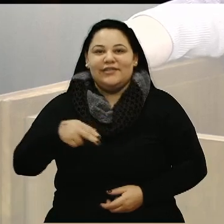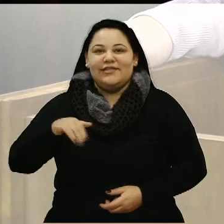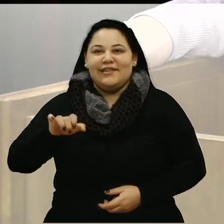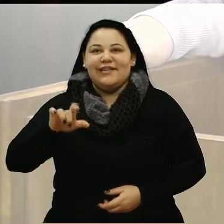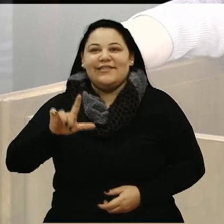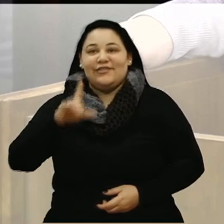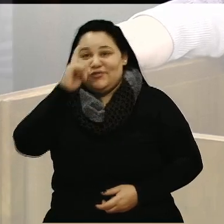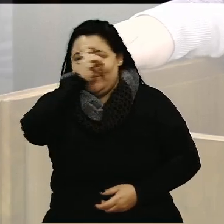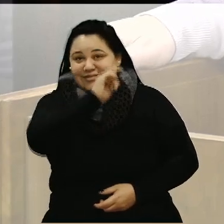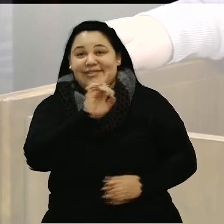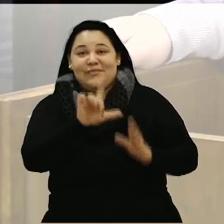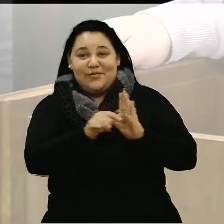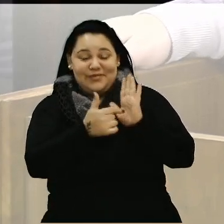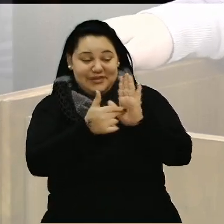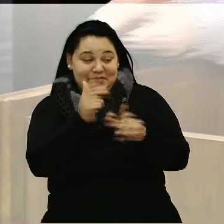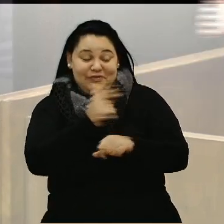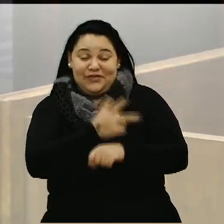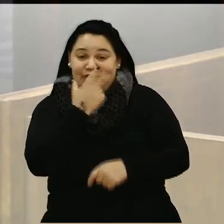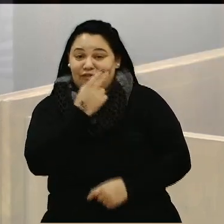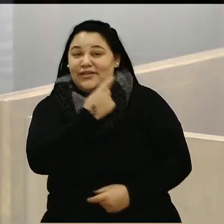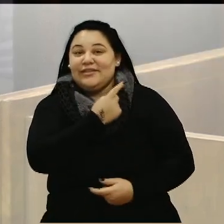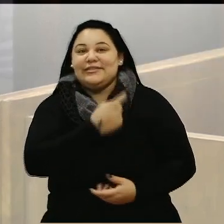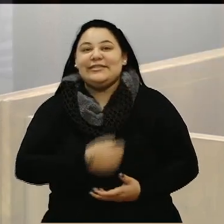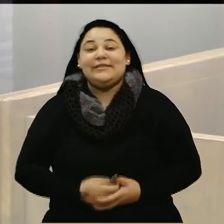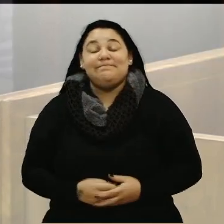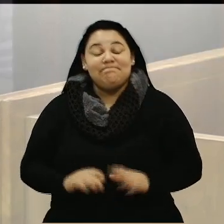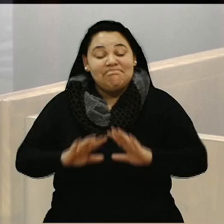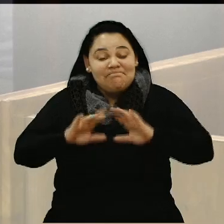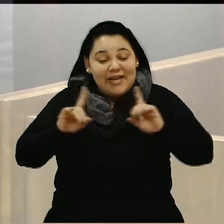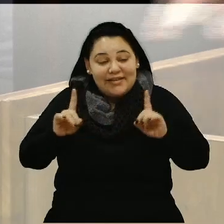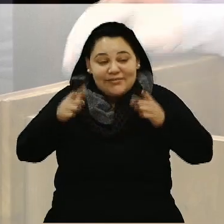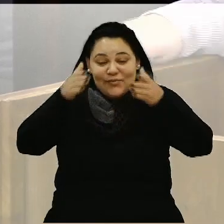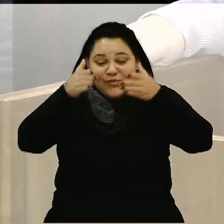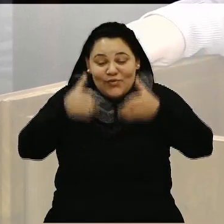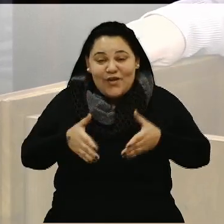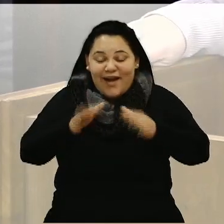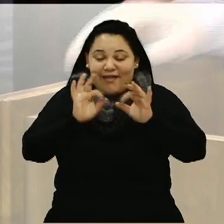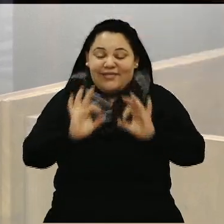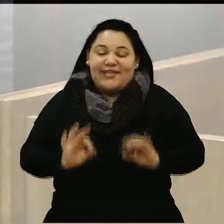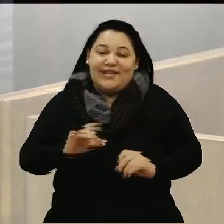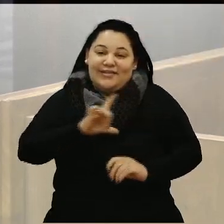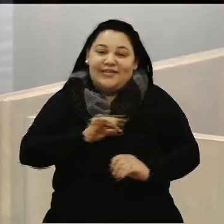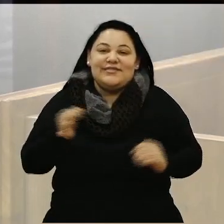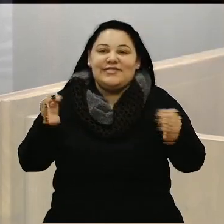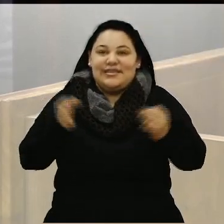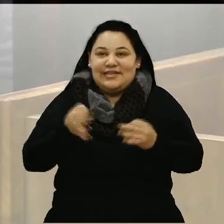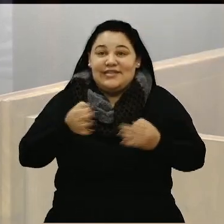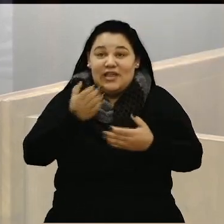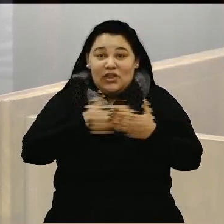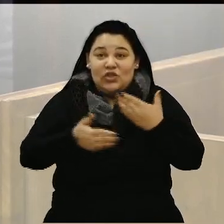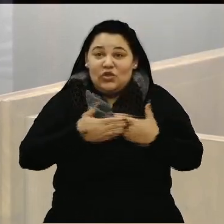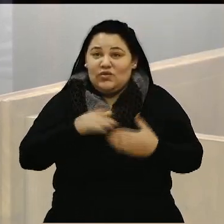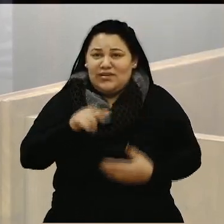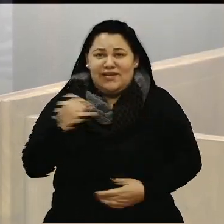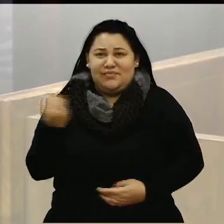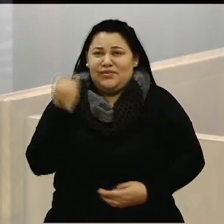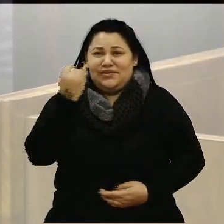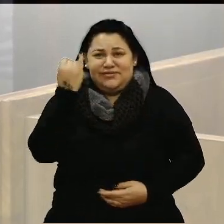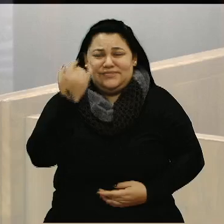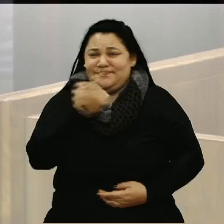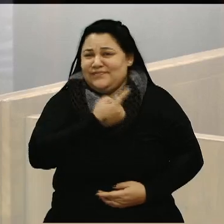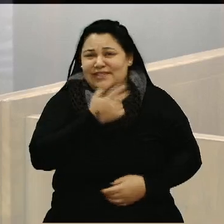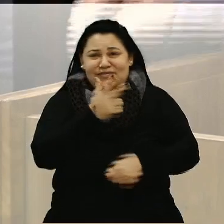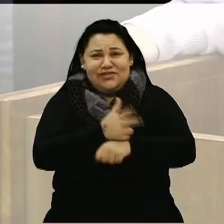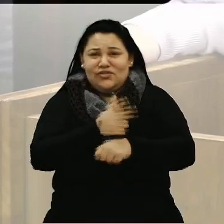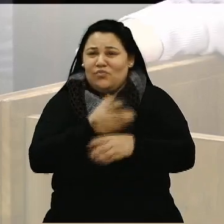desses, mas vamos, né, nos ater a questões, com certeza, que todos são importantes, isso aí,